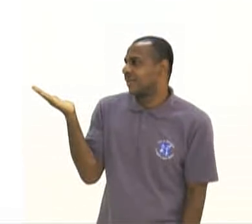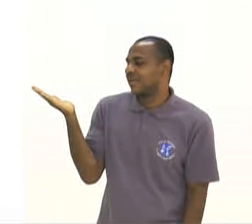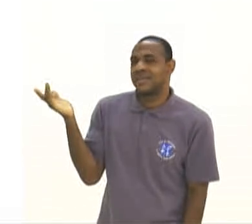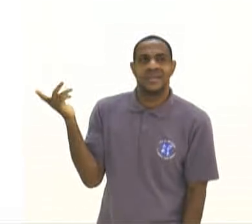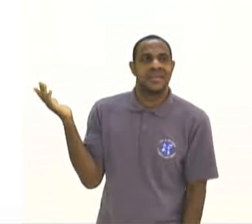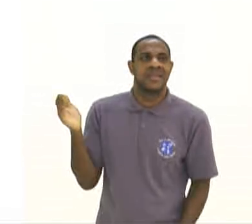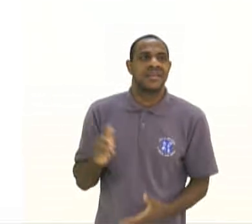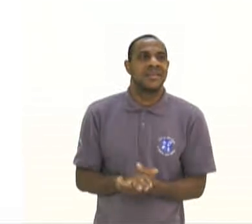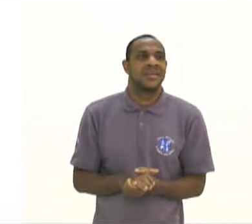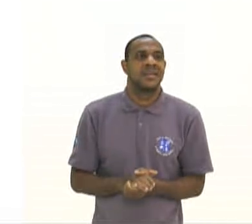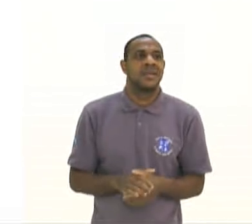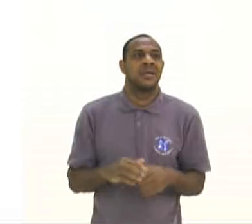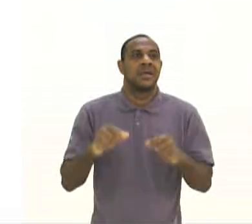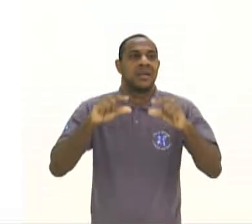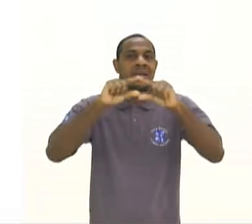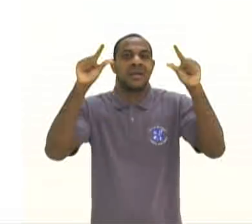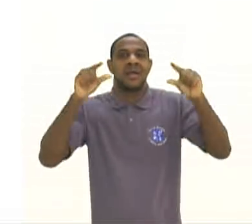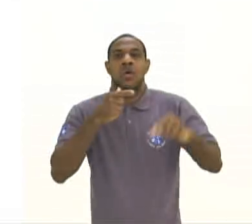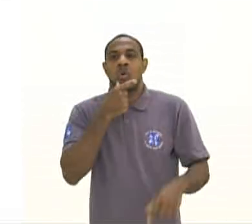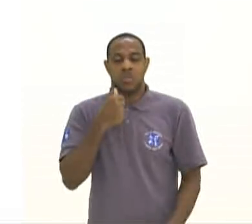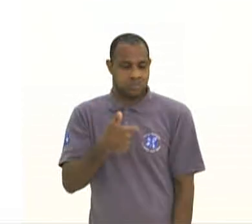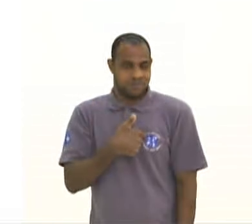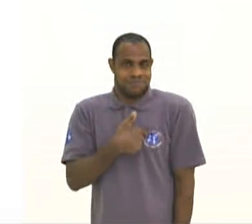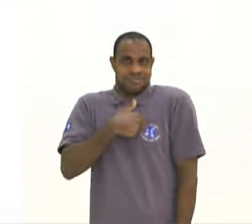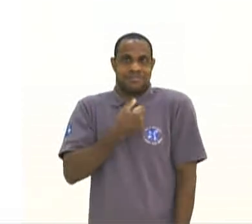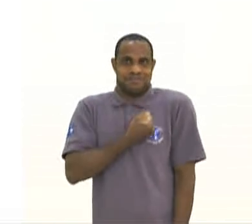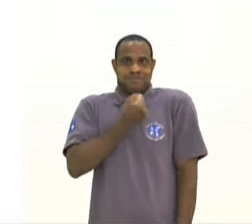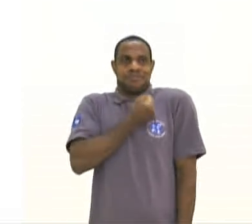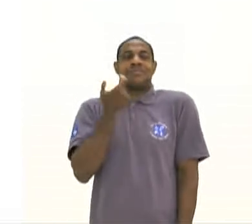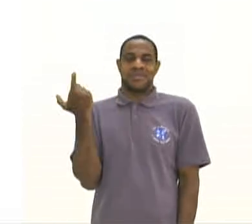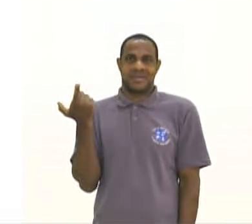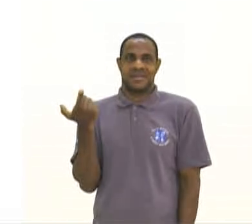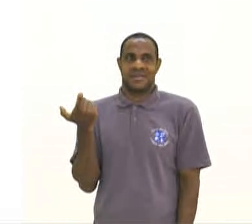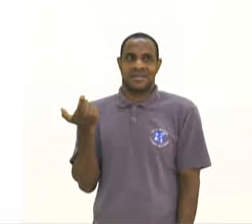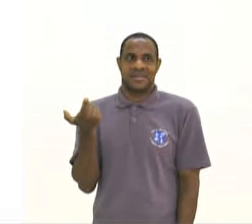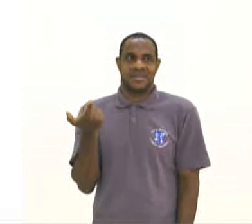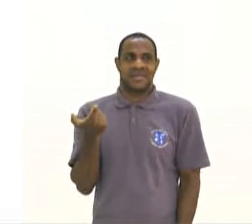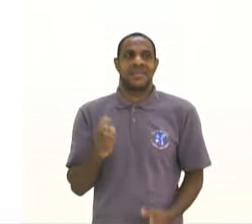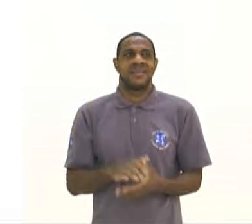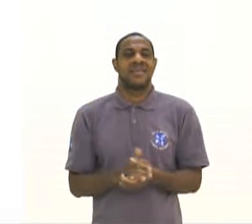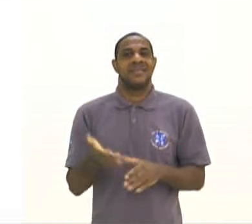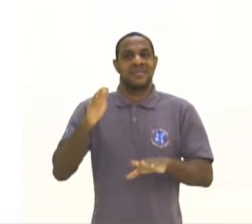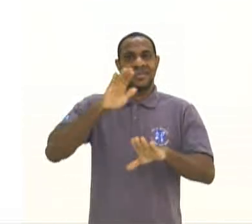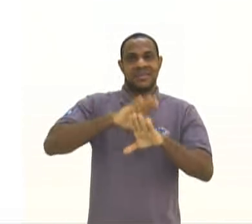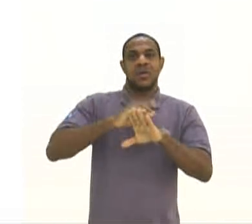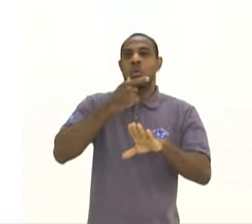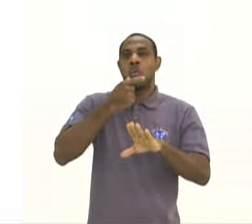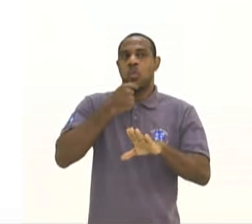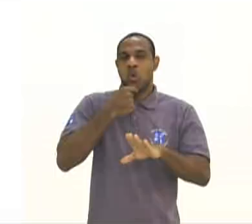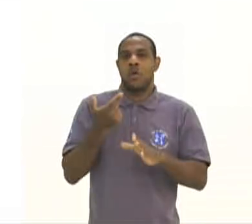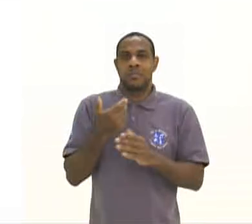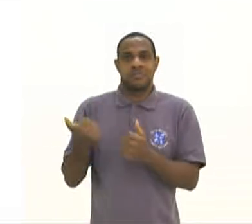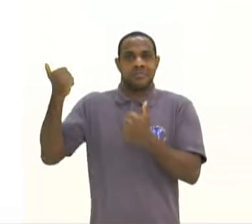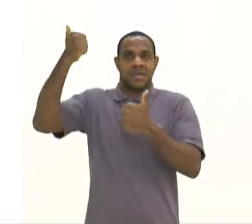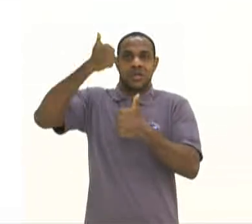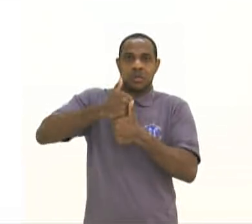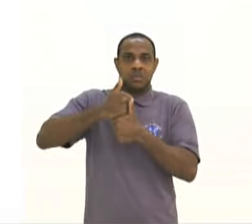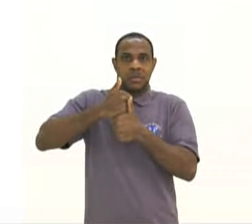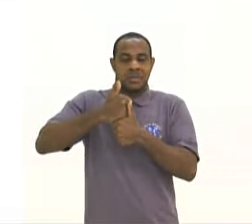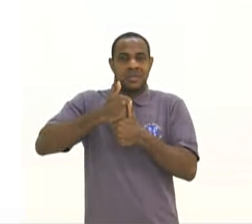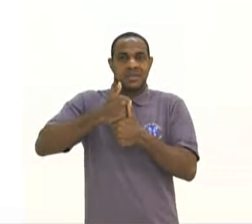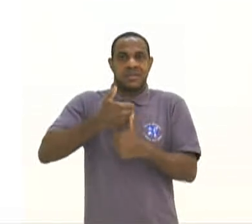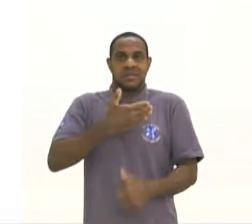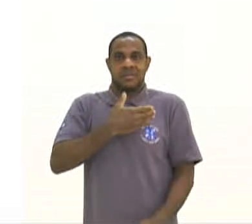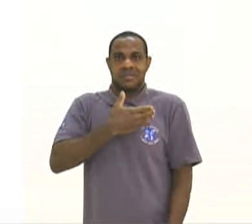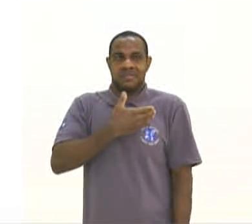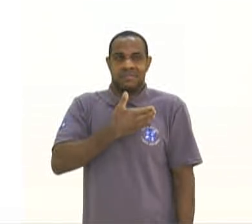Allende suicida-se e junta militar assume o poder. Essa é a manchete. Ao ler uma notícia, nós devemos